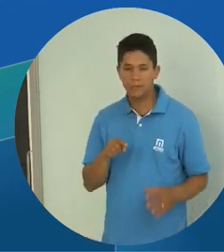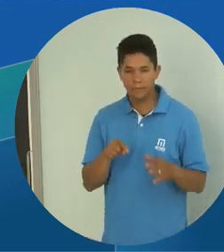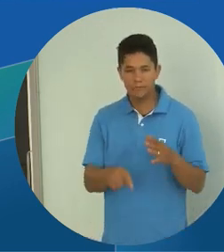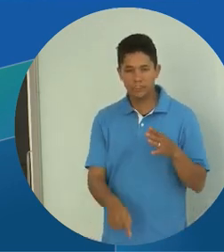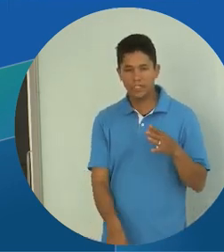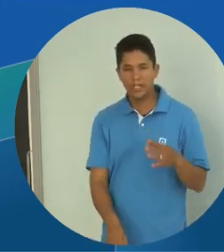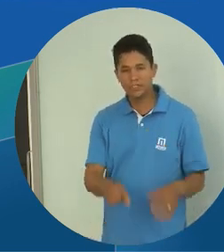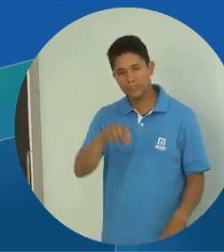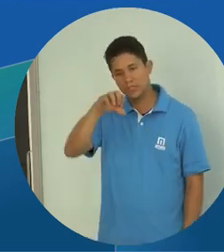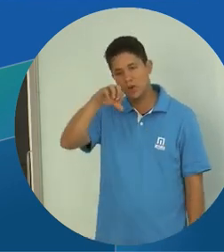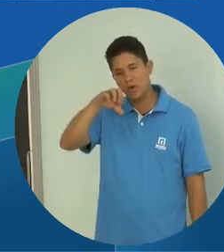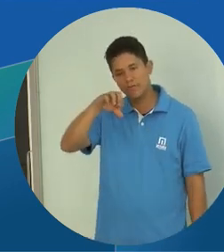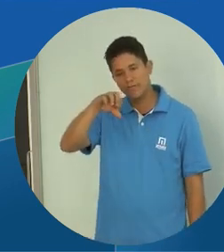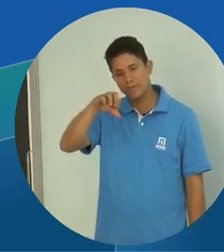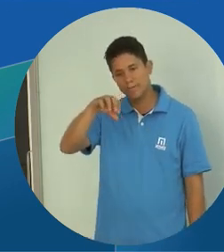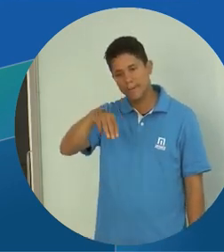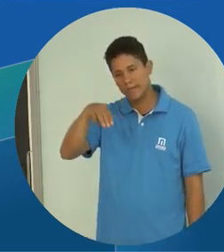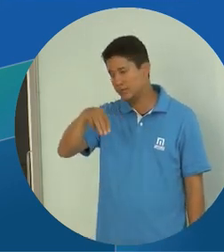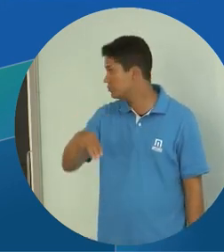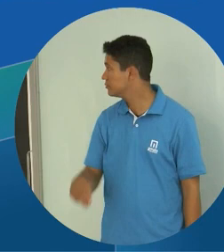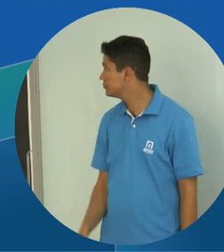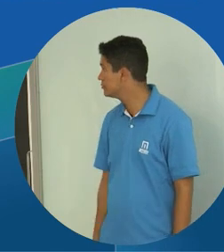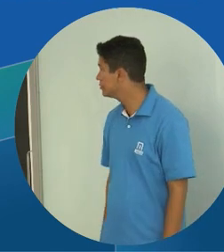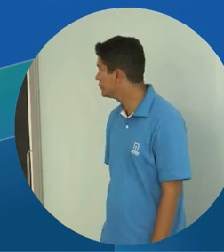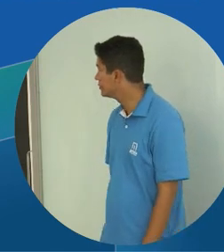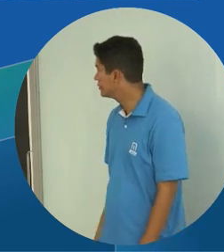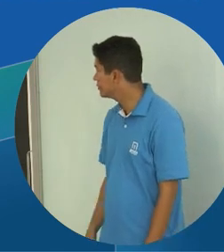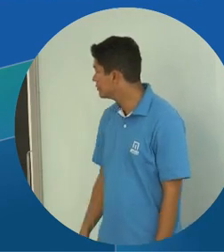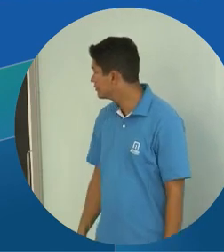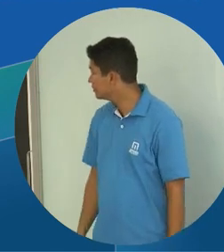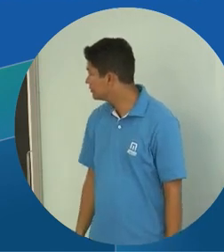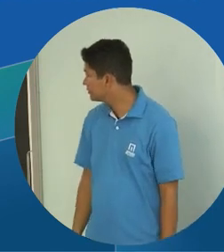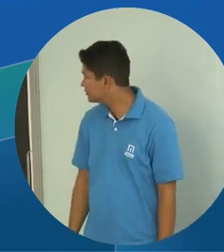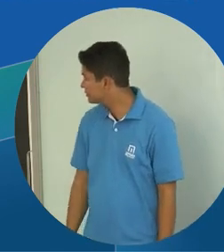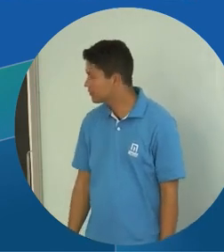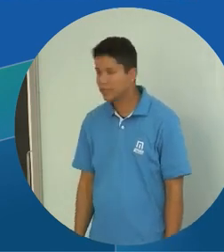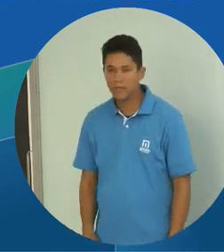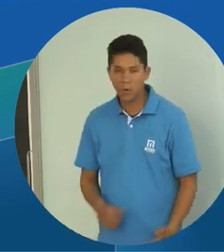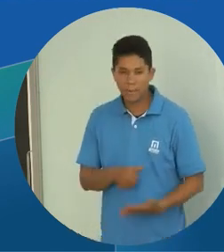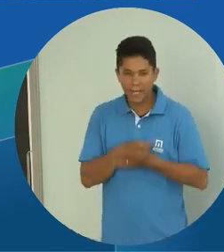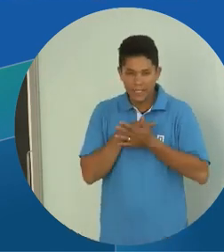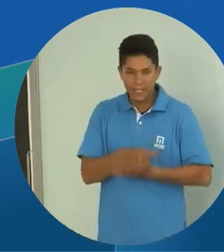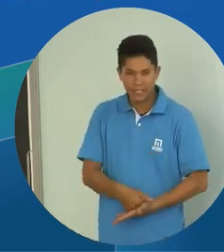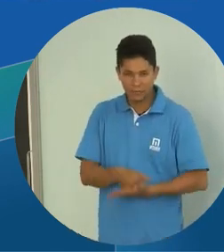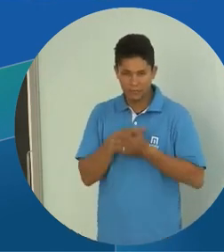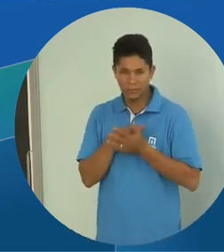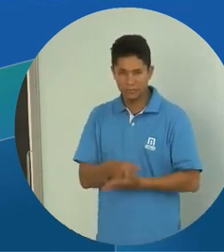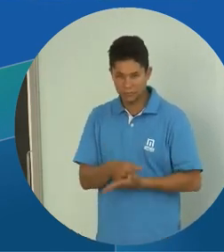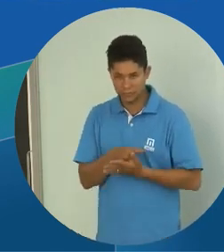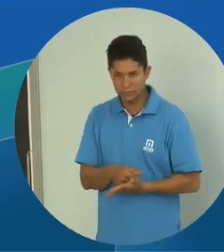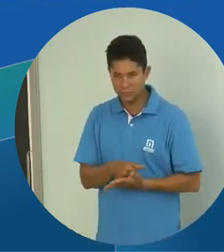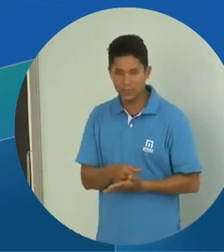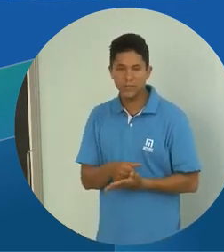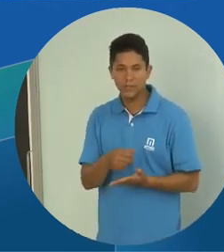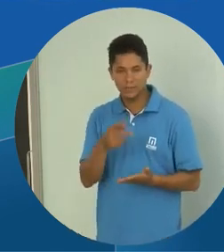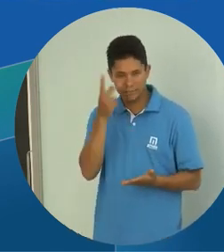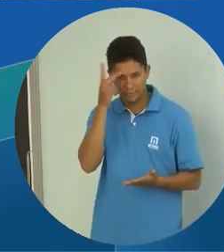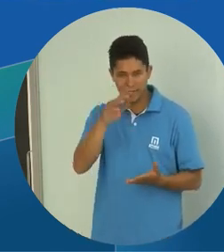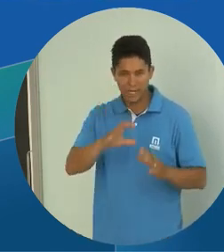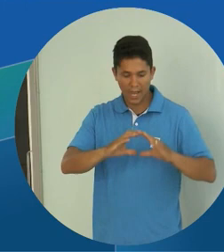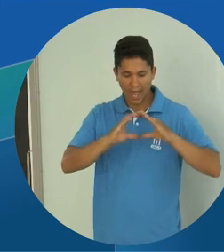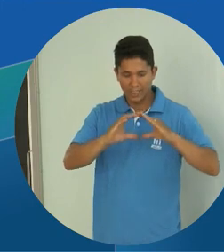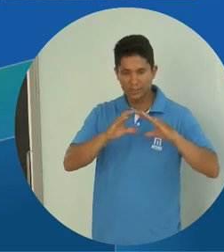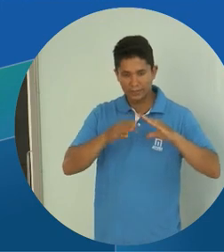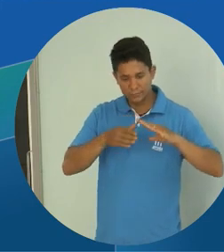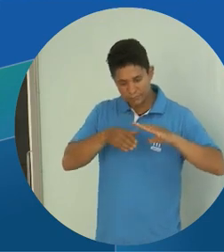profundidade, tá? Que é a linha do solo que foi compactada aqui para recebimento da laje, depois é